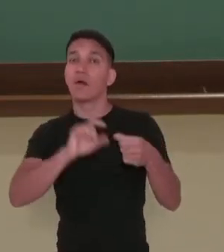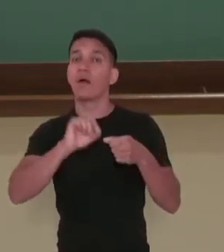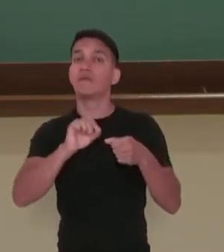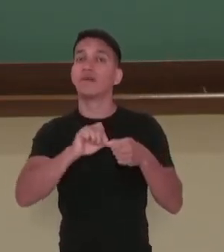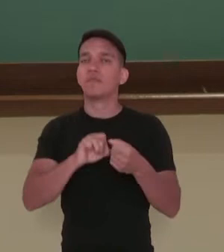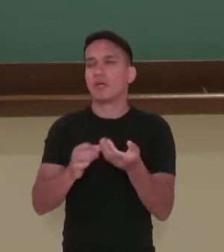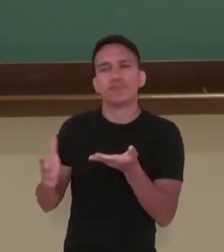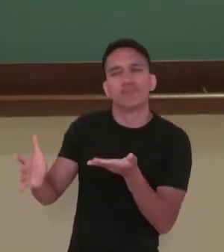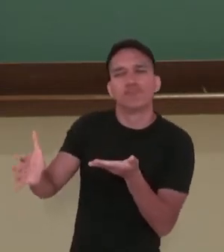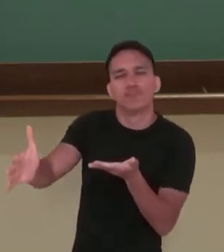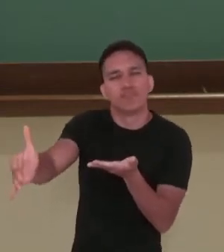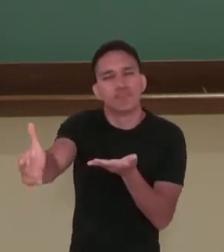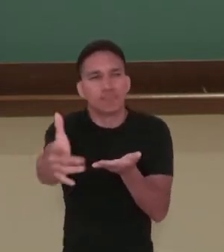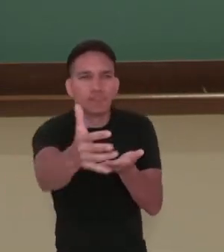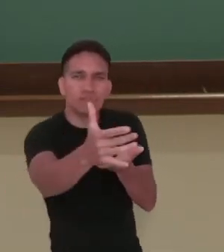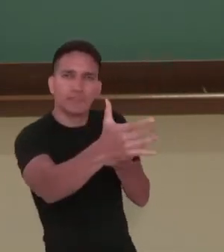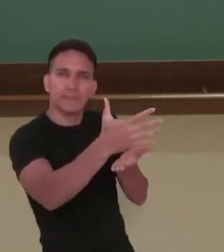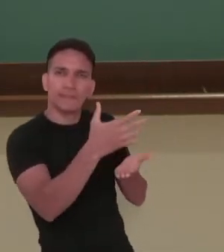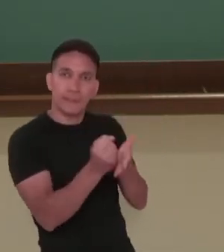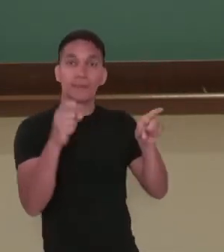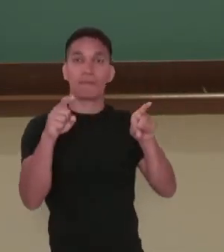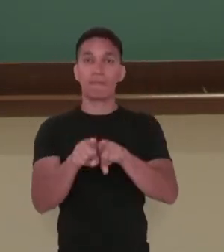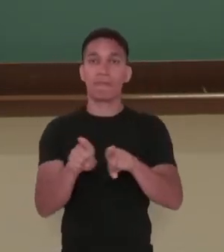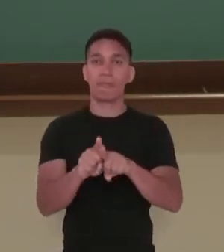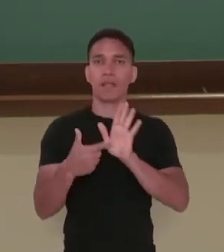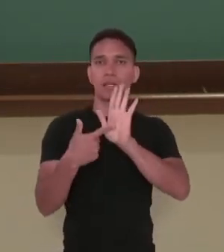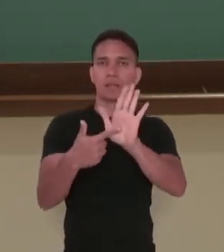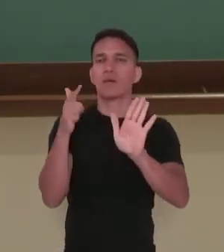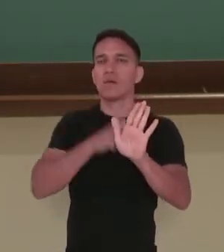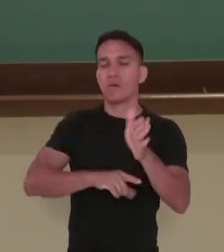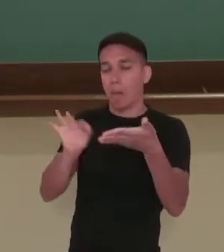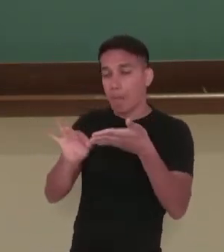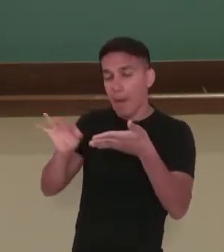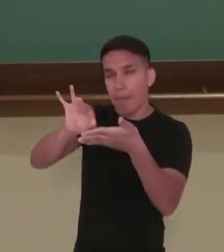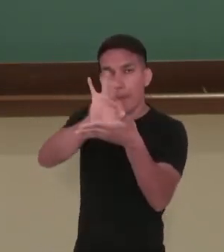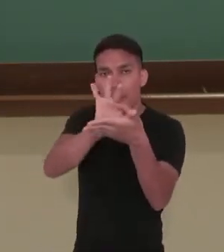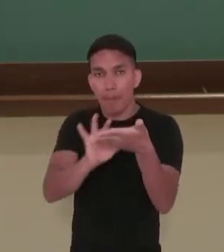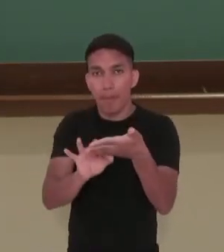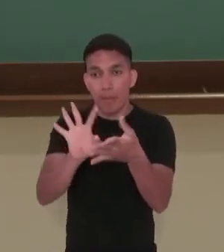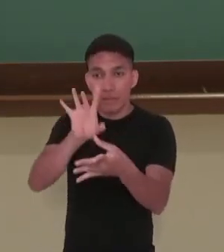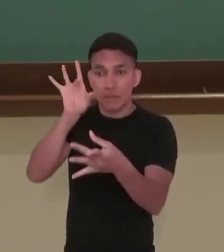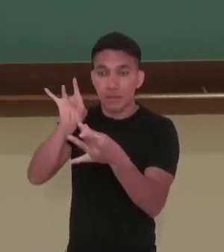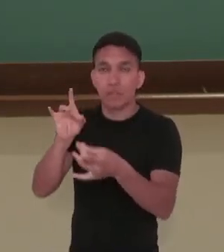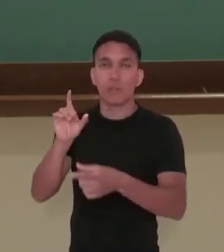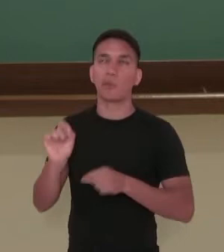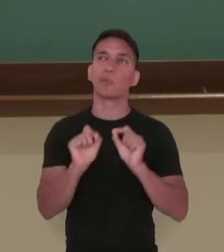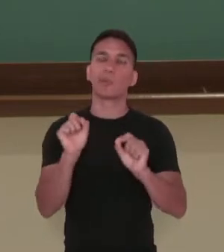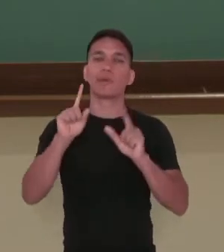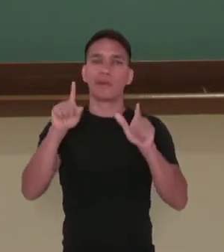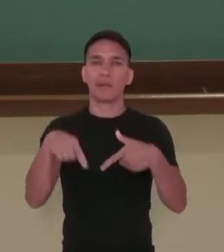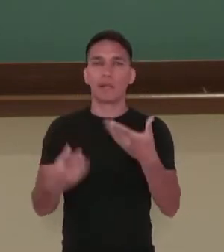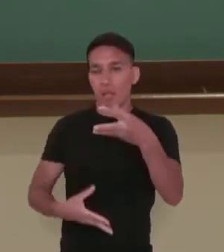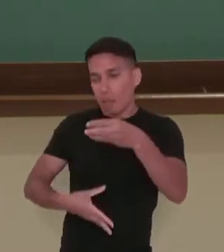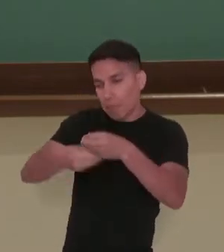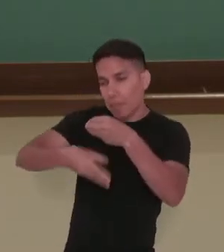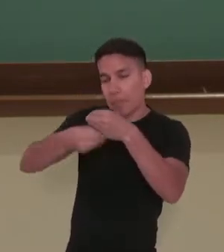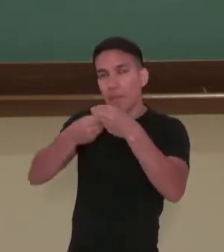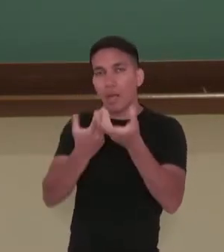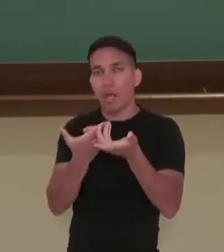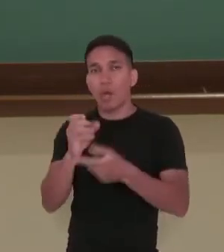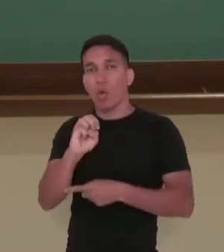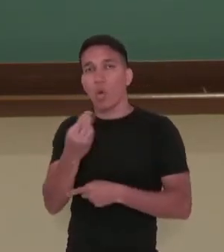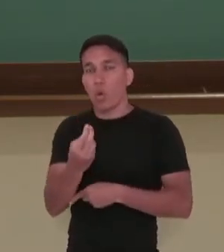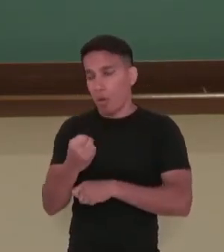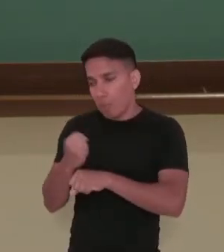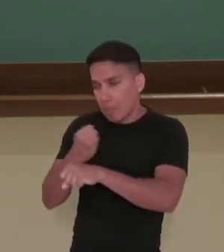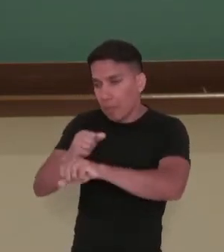um rastreamento e também um mapa de uma determinada implementação de um empreendimento